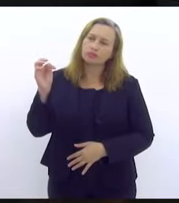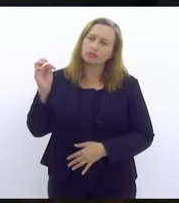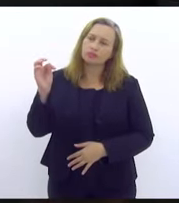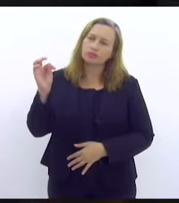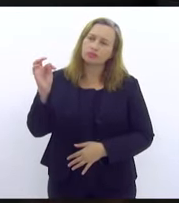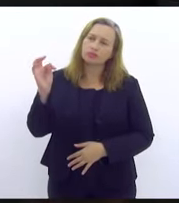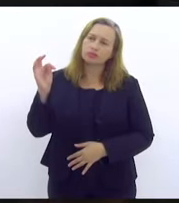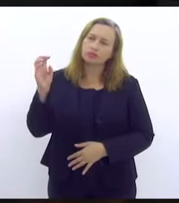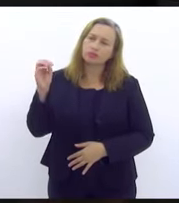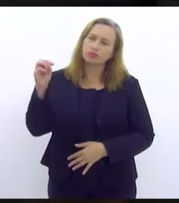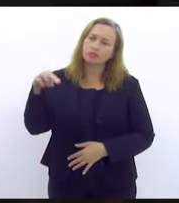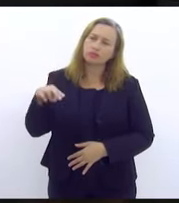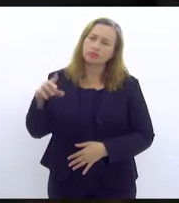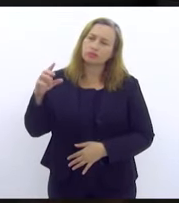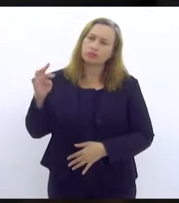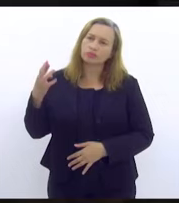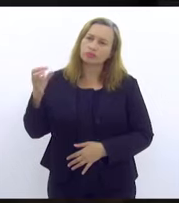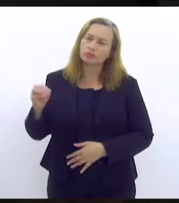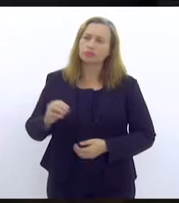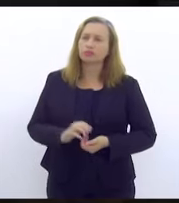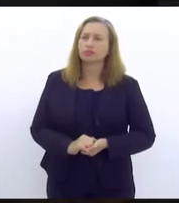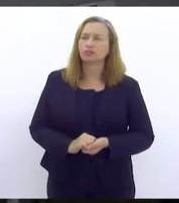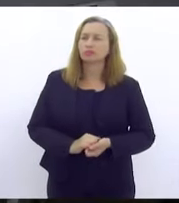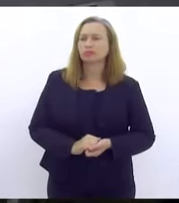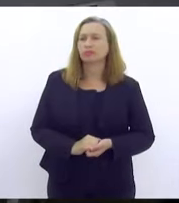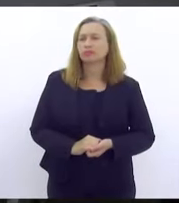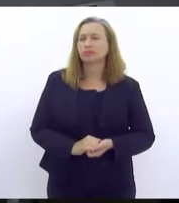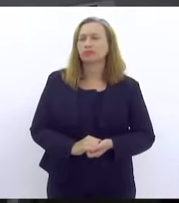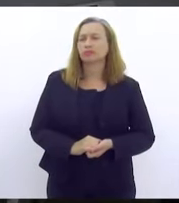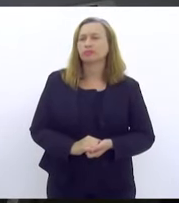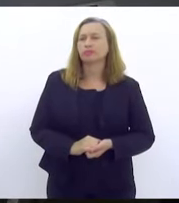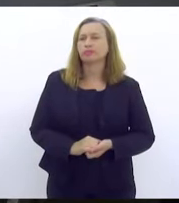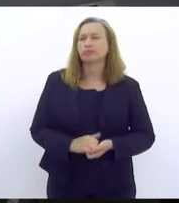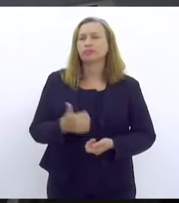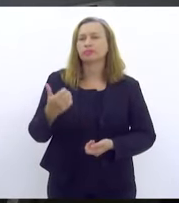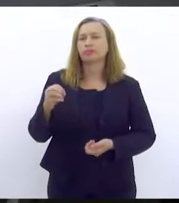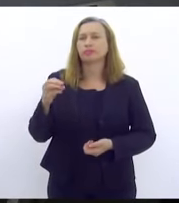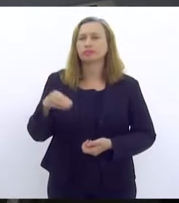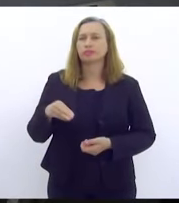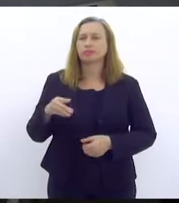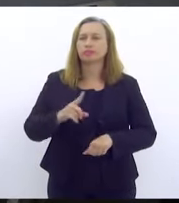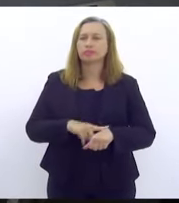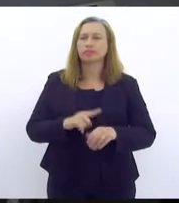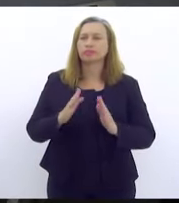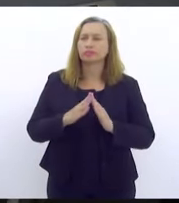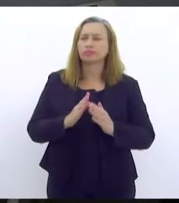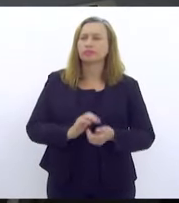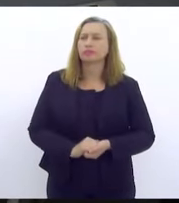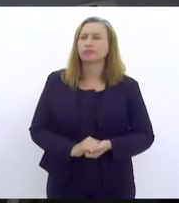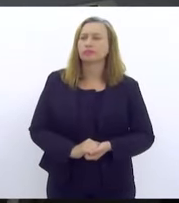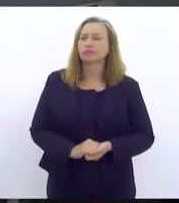tribuna ou vai falar daí mesmo? Pode usar a tribuna. Vossa Excelência dispõe de 10 minutos no tempo regimental.